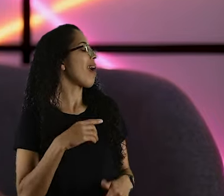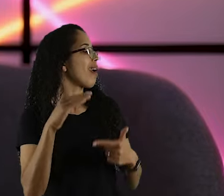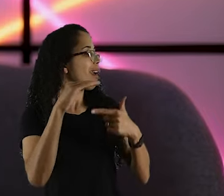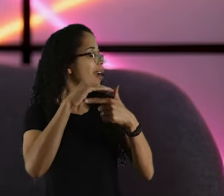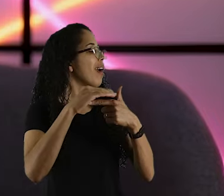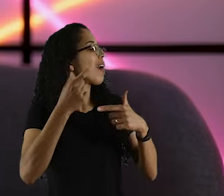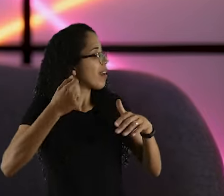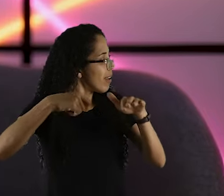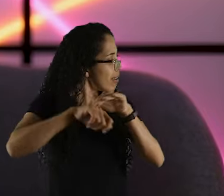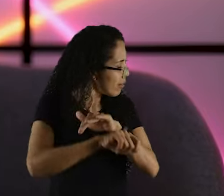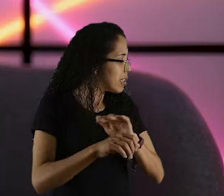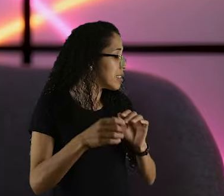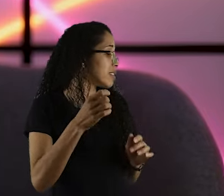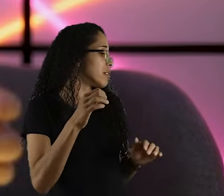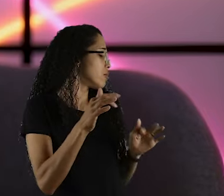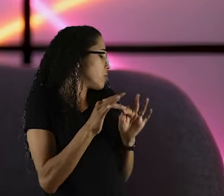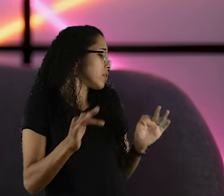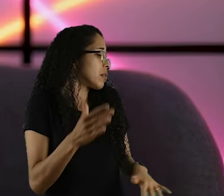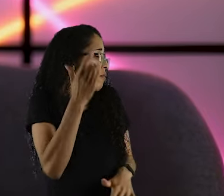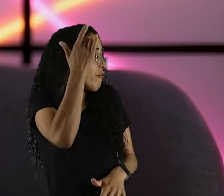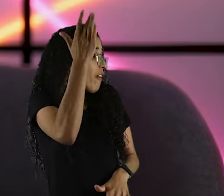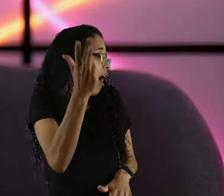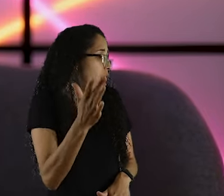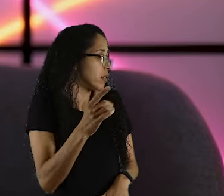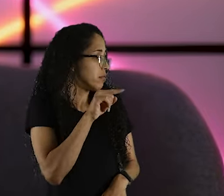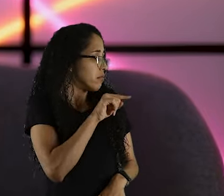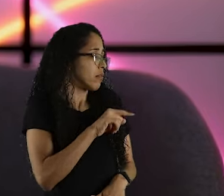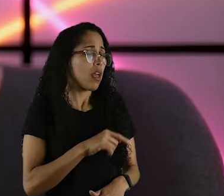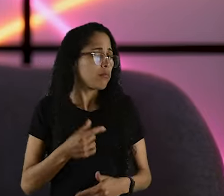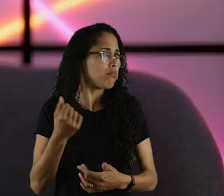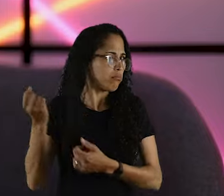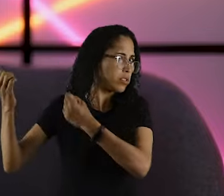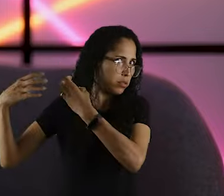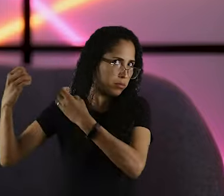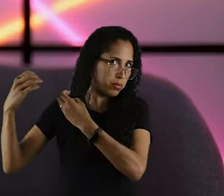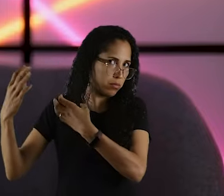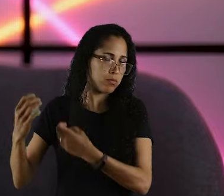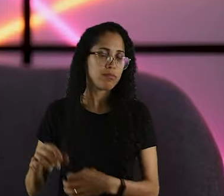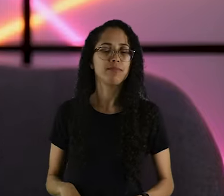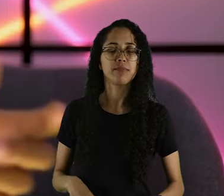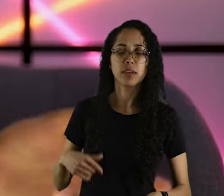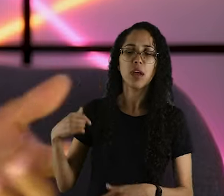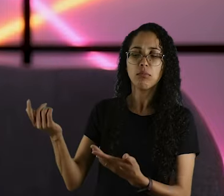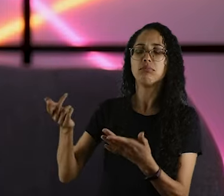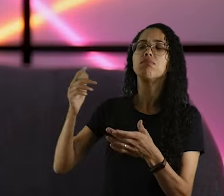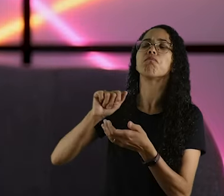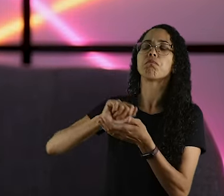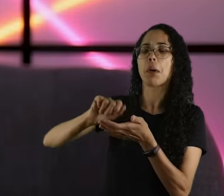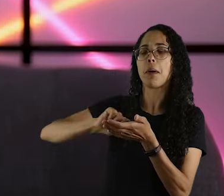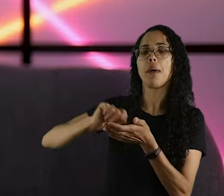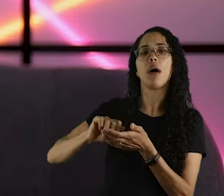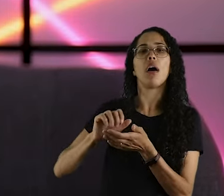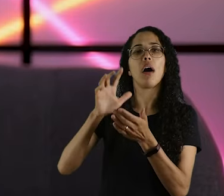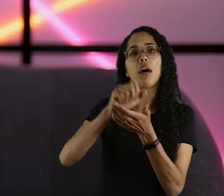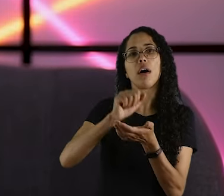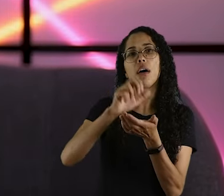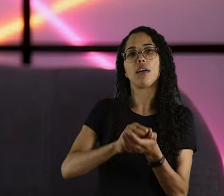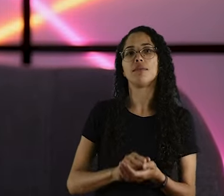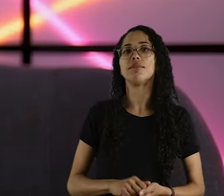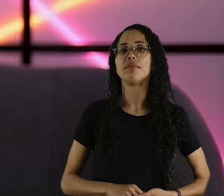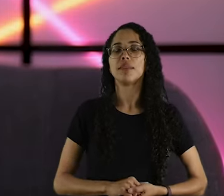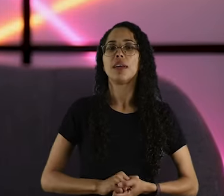banco digital. É simples, é fácil, abre uma conta. Eu, ah, qual banco? Daí ele pegou e falou o nome do banco. E eu, opa, esse banco é o mesmo que o meu. Aonde tem